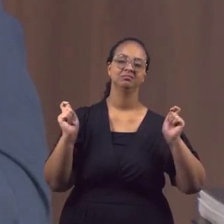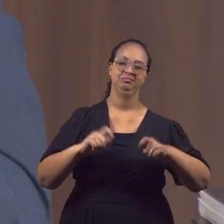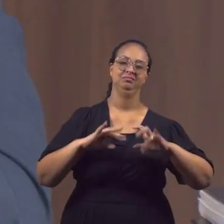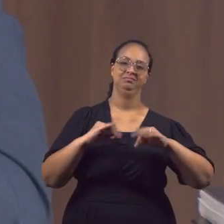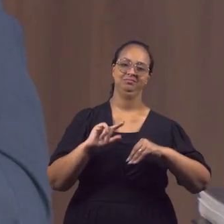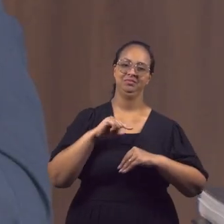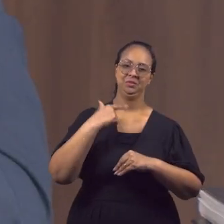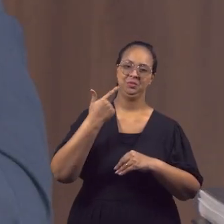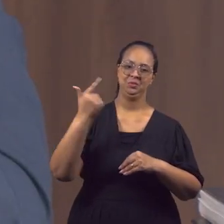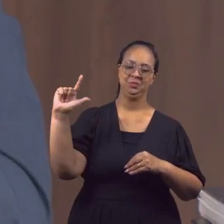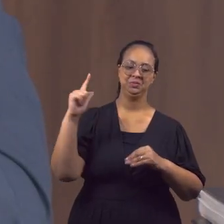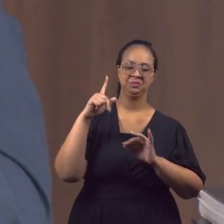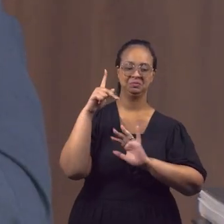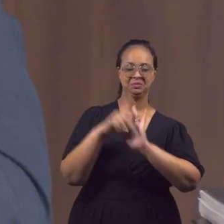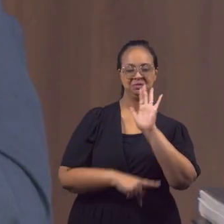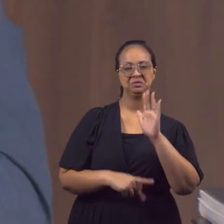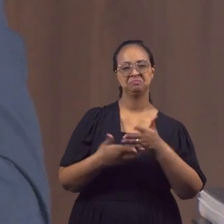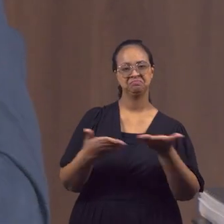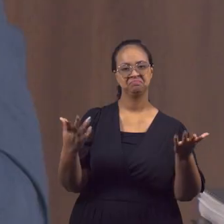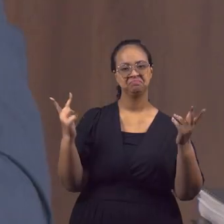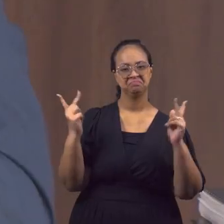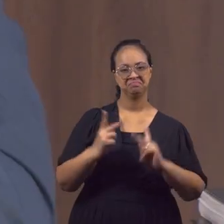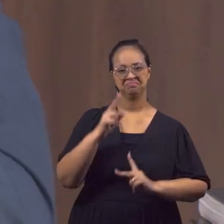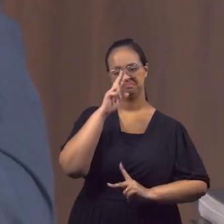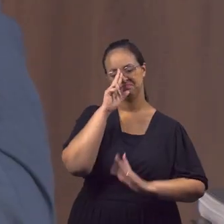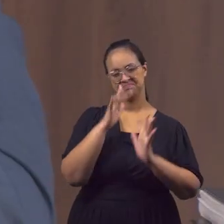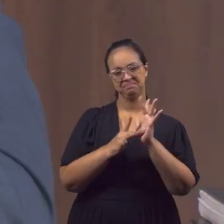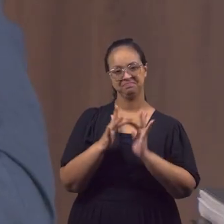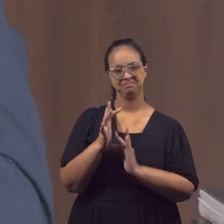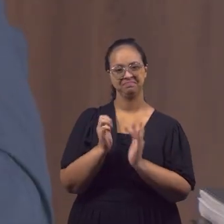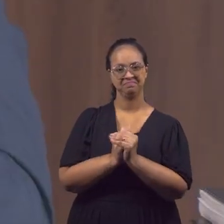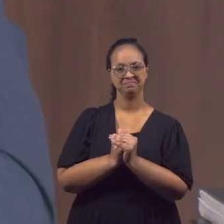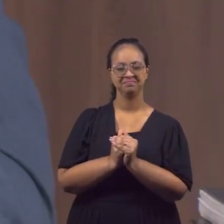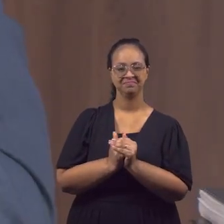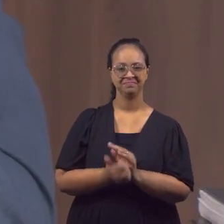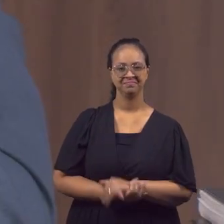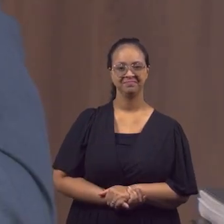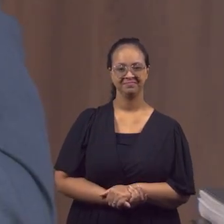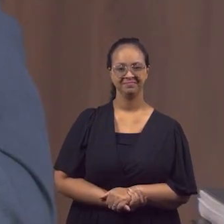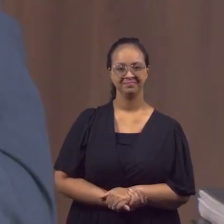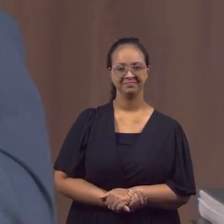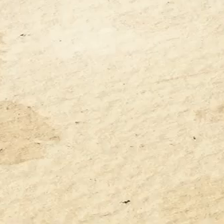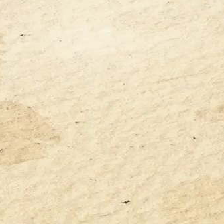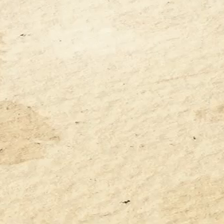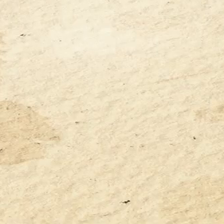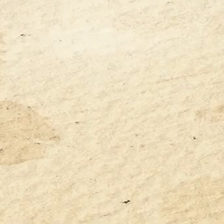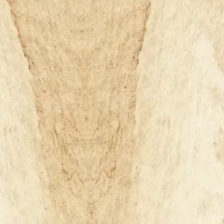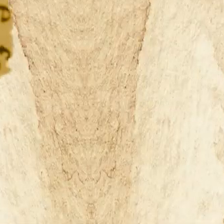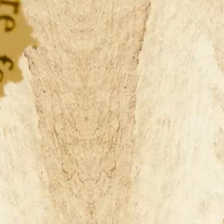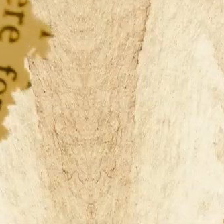nós possamos estar junto no próximo programa. Desejamos a todos, assim, a paz do Senhor Jesus.